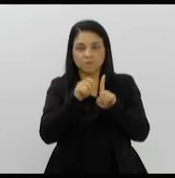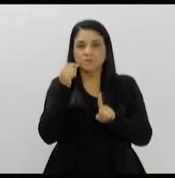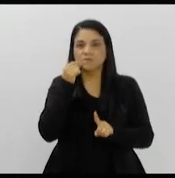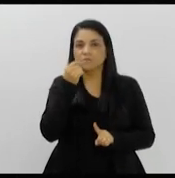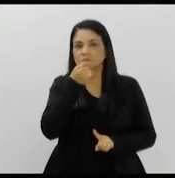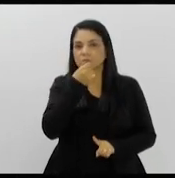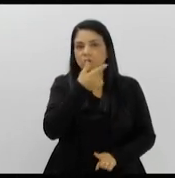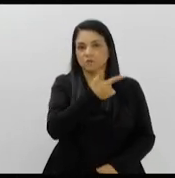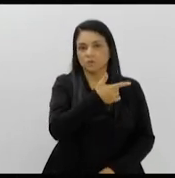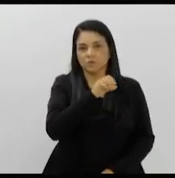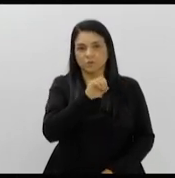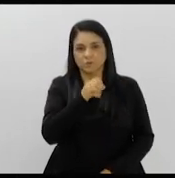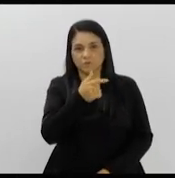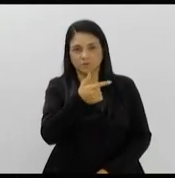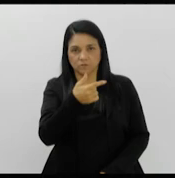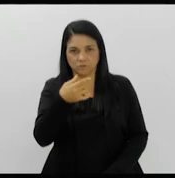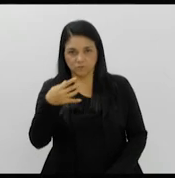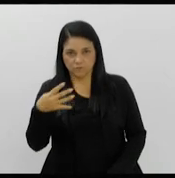2024